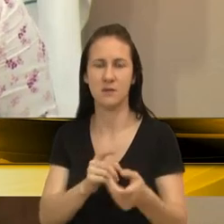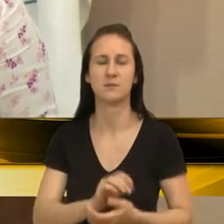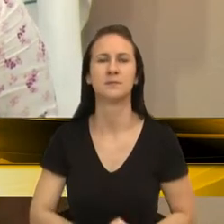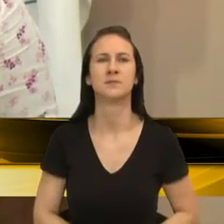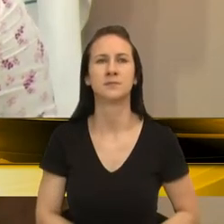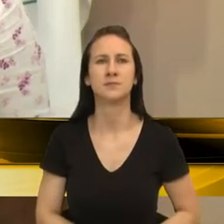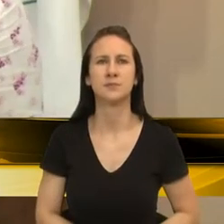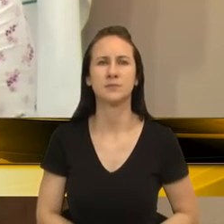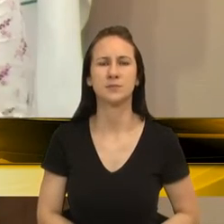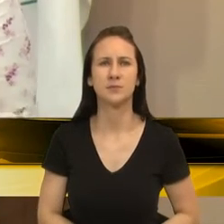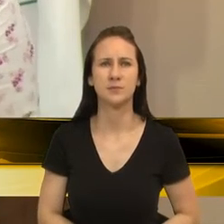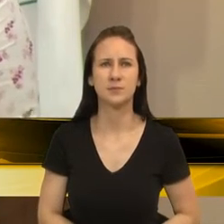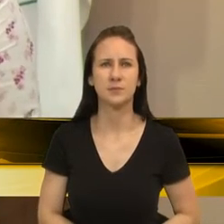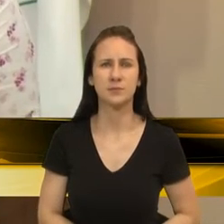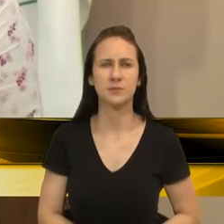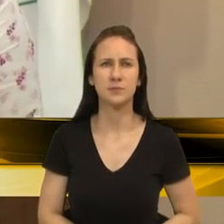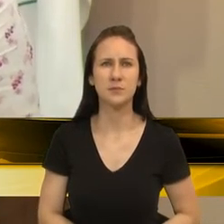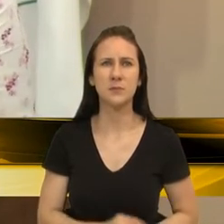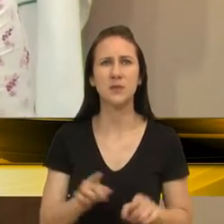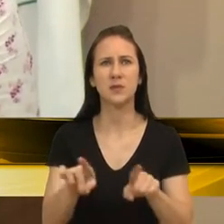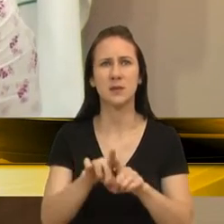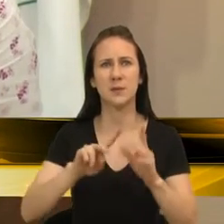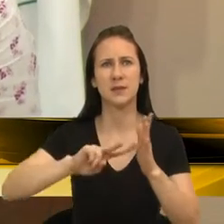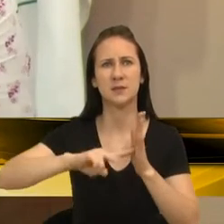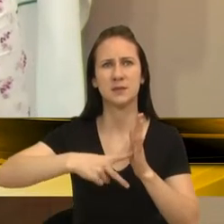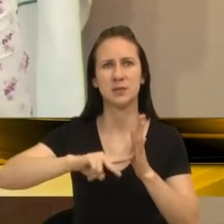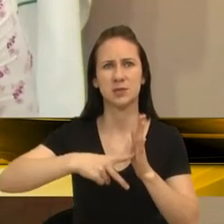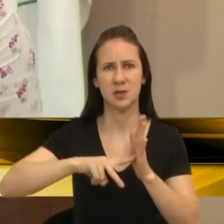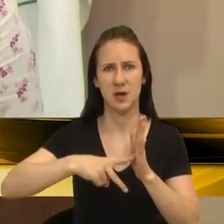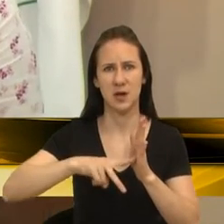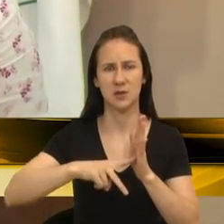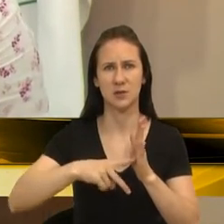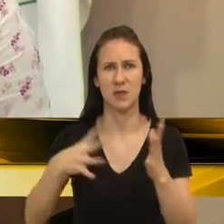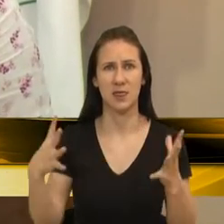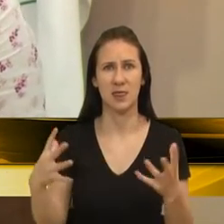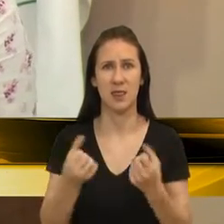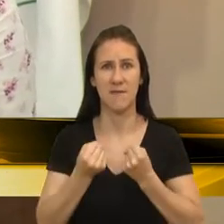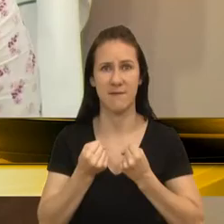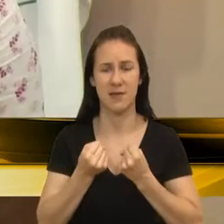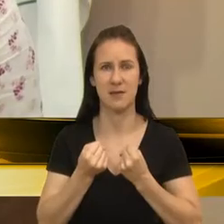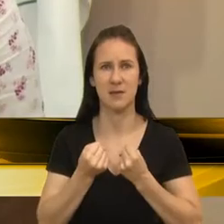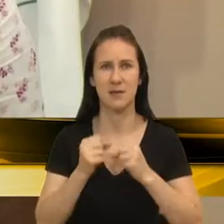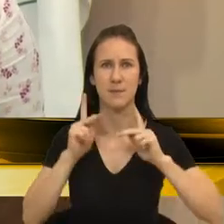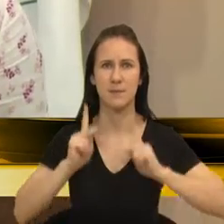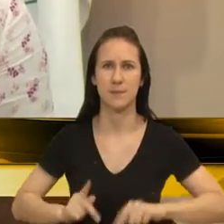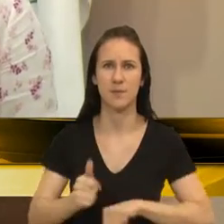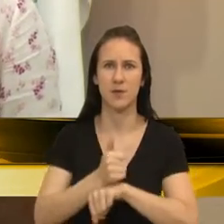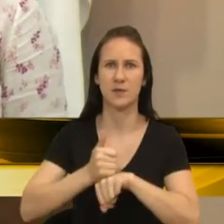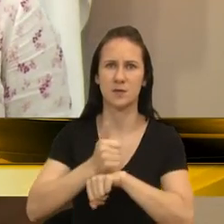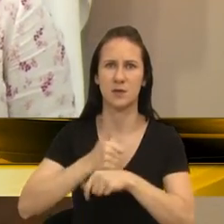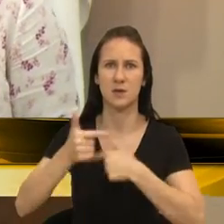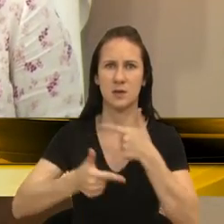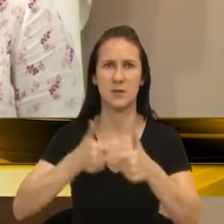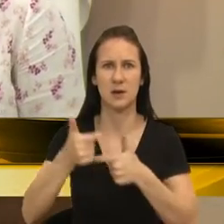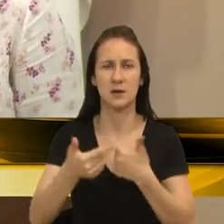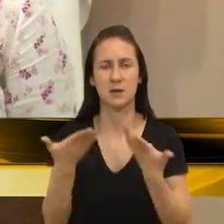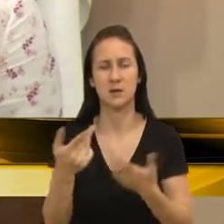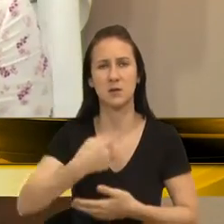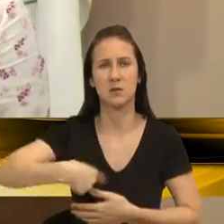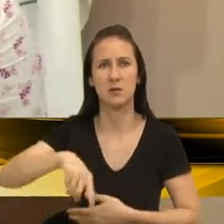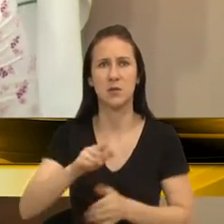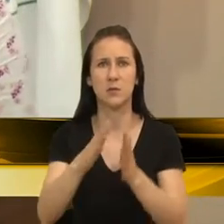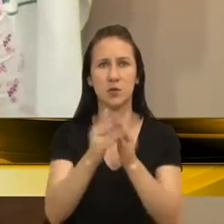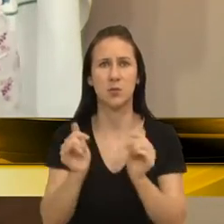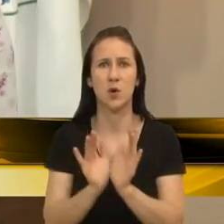e as entidades. E o sindicato, porque o sindicato também está defendendo os trabalhadores. E, nesse sentido, que a gente pediu para a Comissão de Direitos Humanos